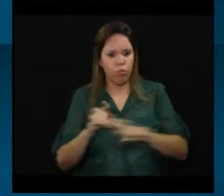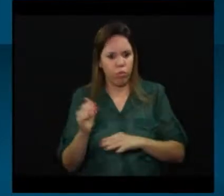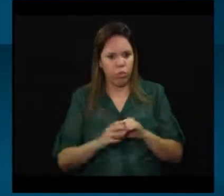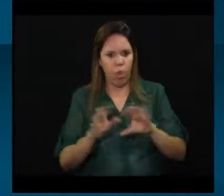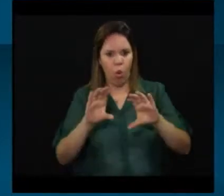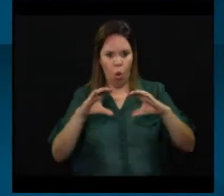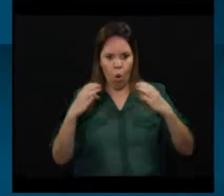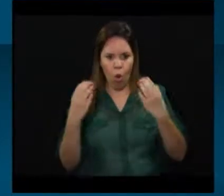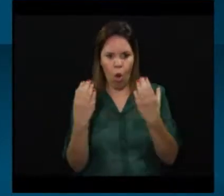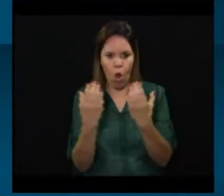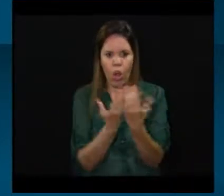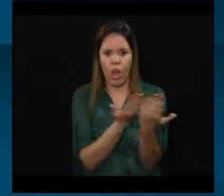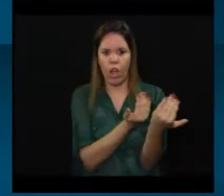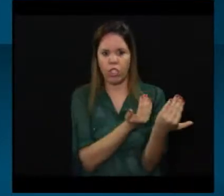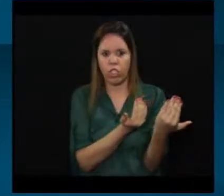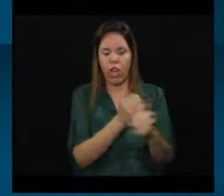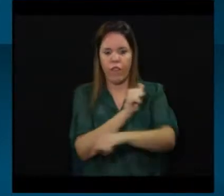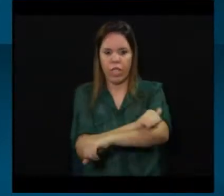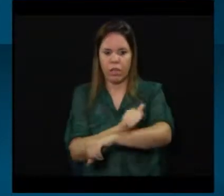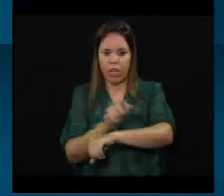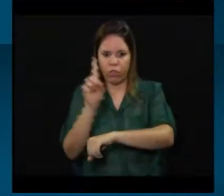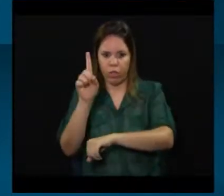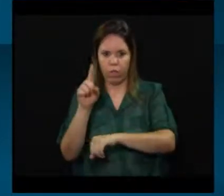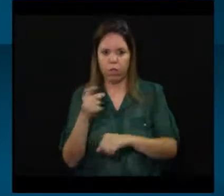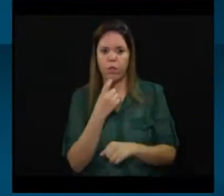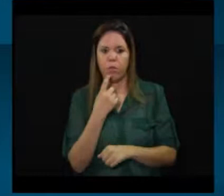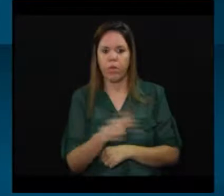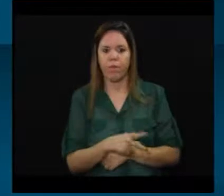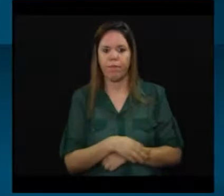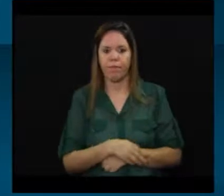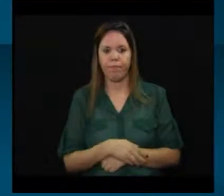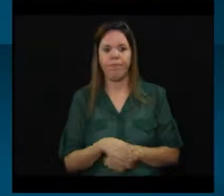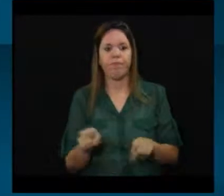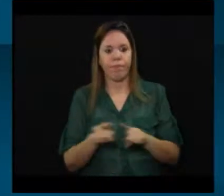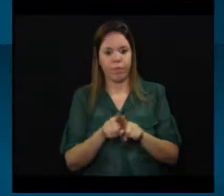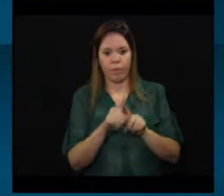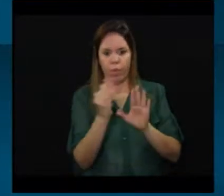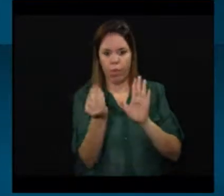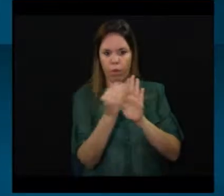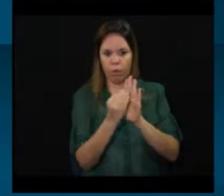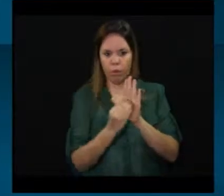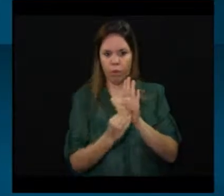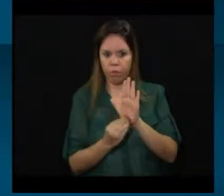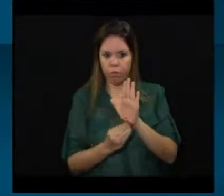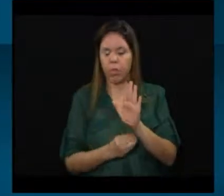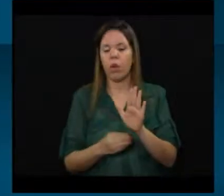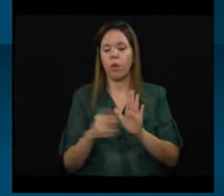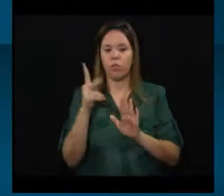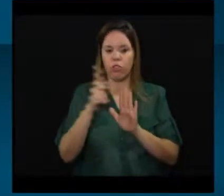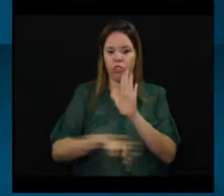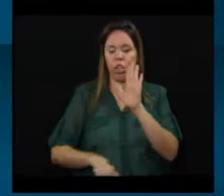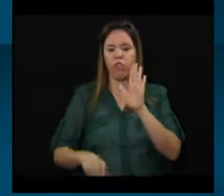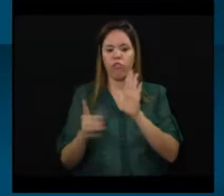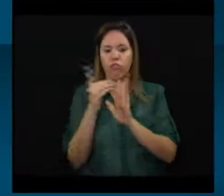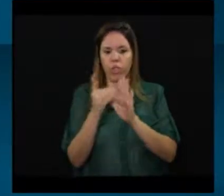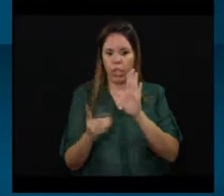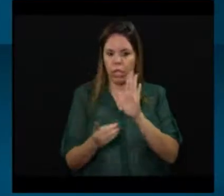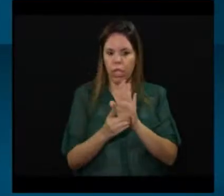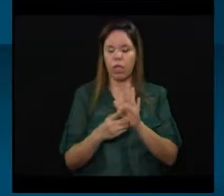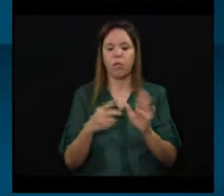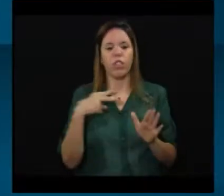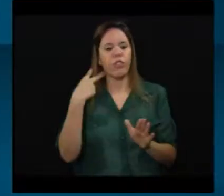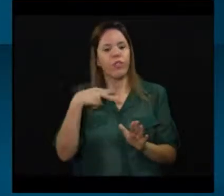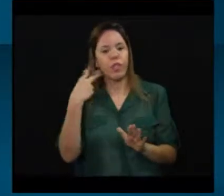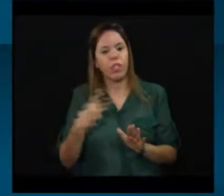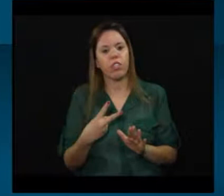Coral Jovem das Assembleias de Deus de Campinas. Também está na pauta o projeto de decreto legislativo de autoria do vereador